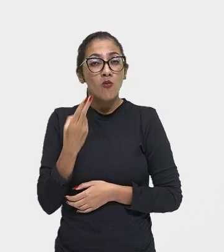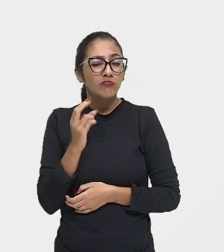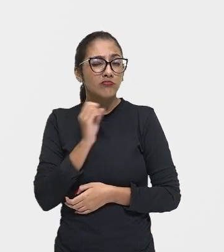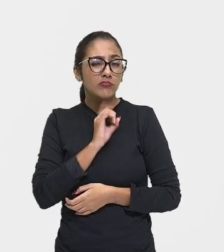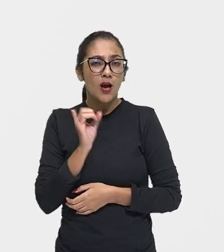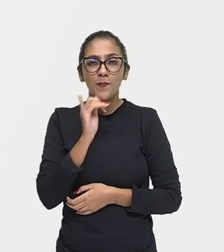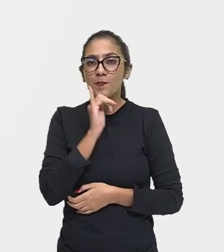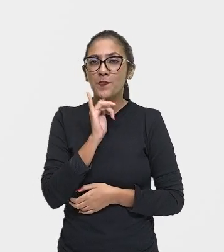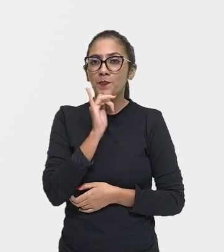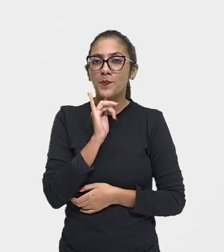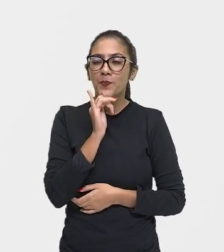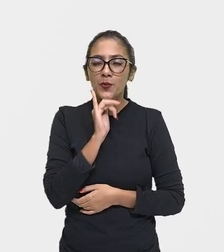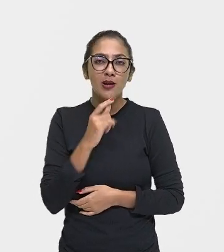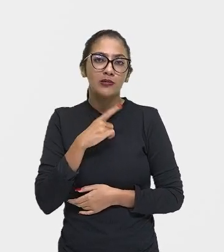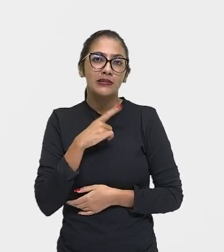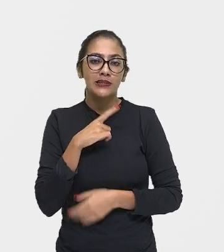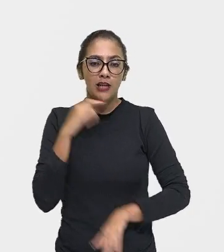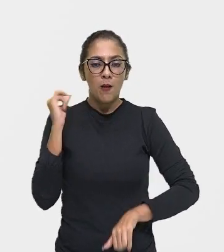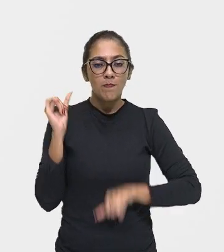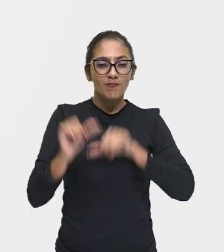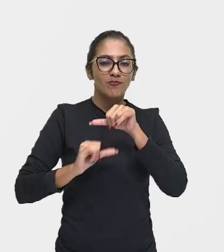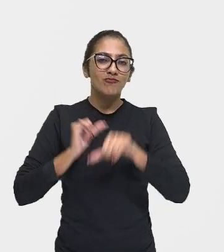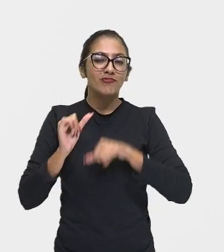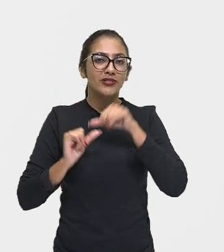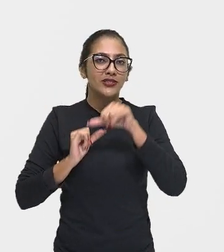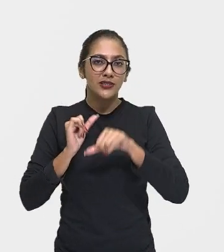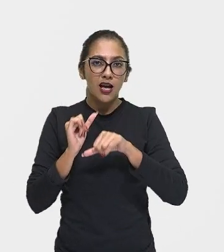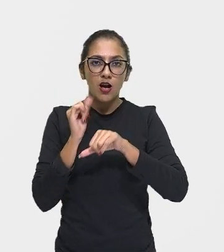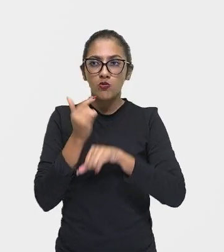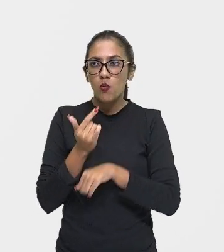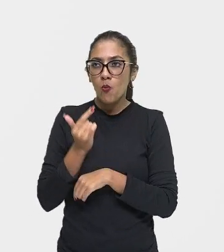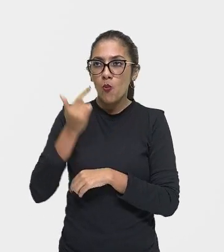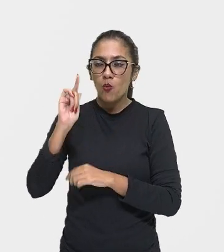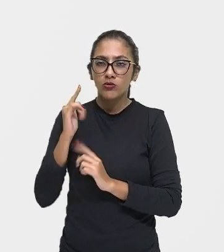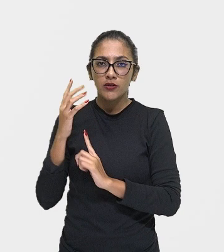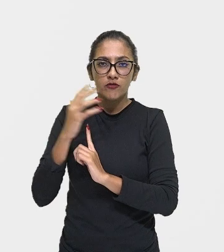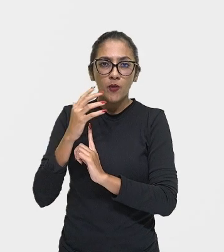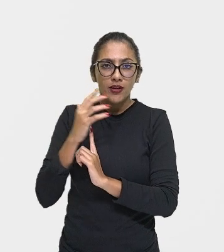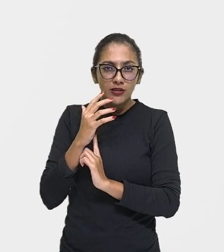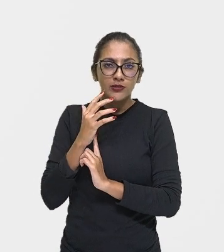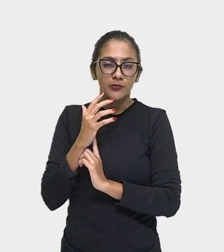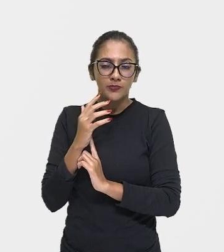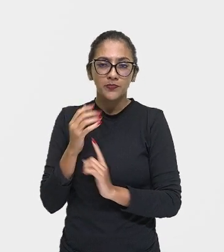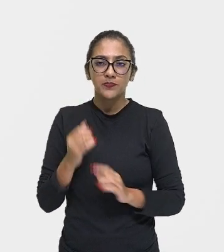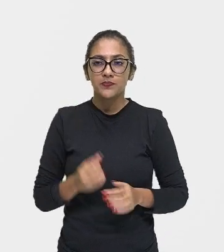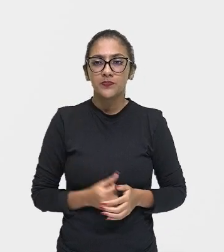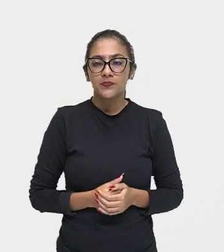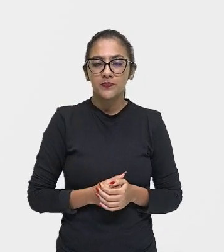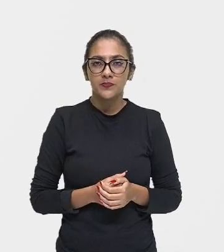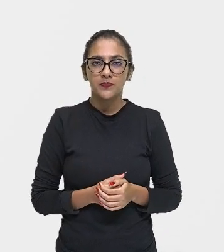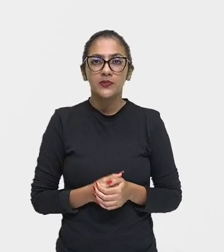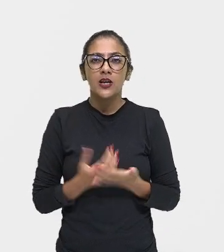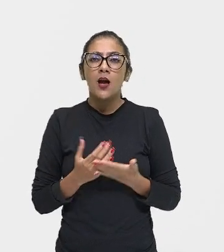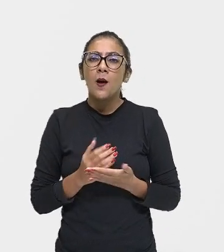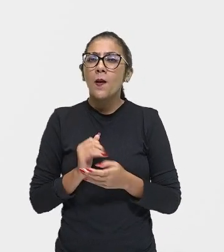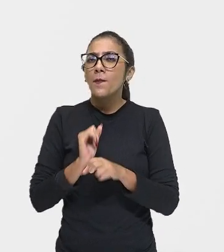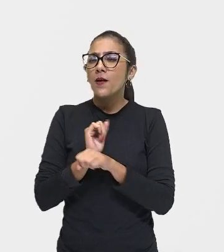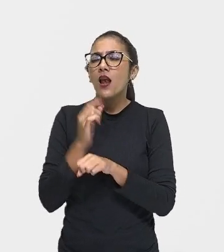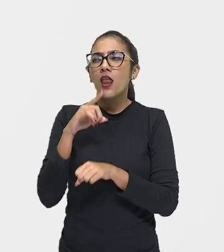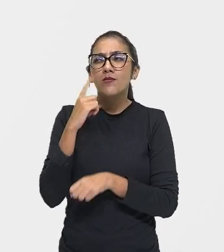a mudar aquele estado por forças aplicadas sobre ele. Aí você pode estar se